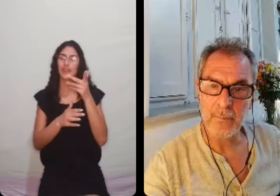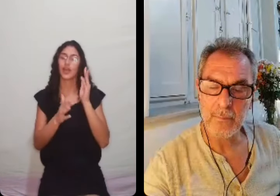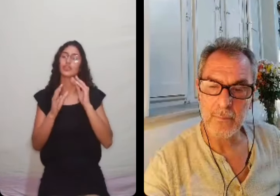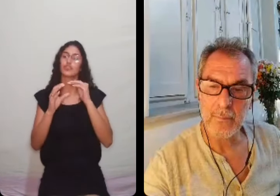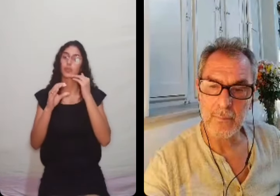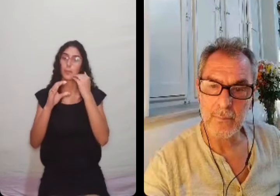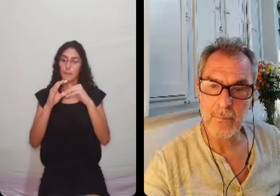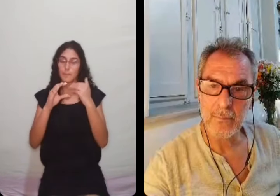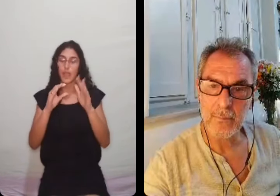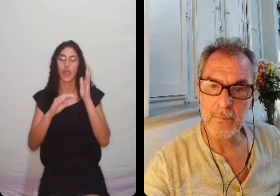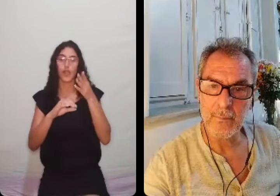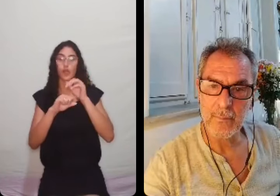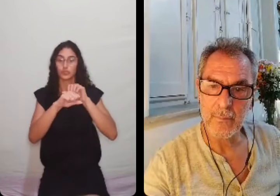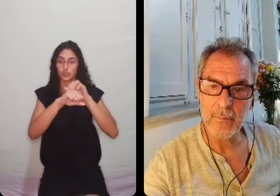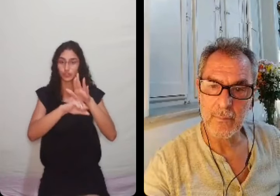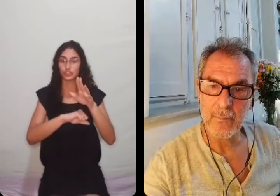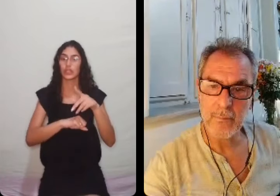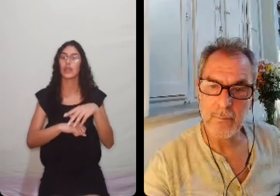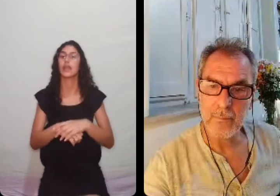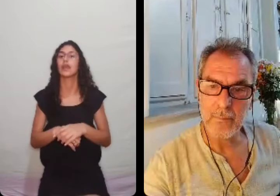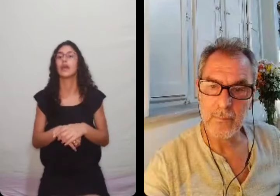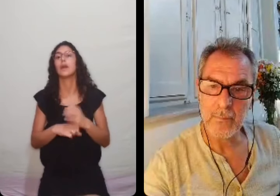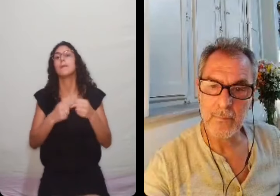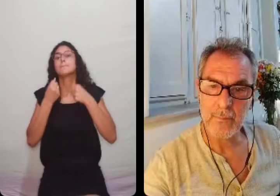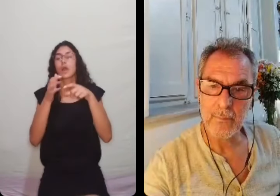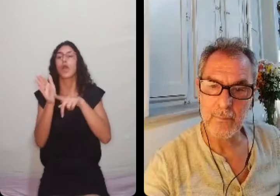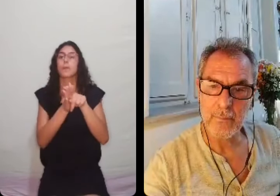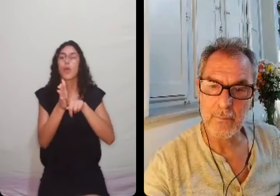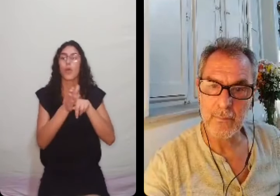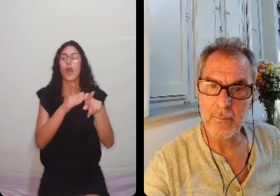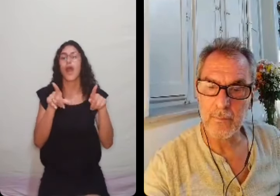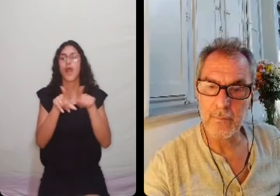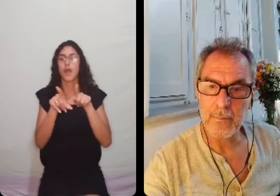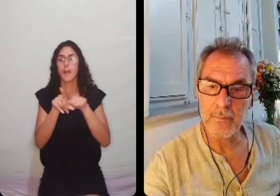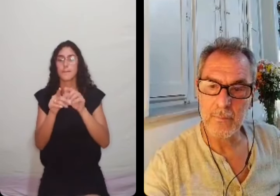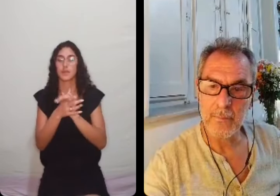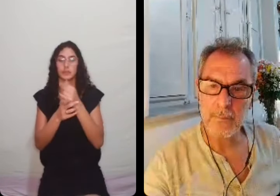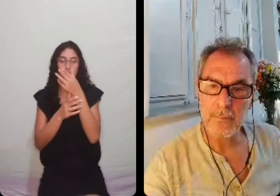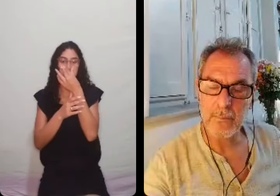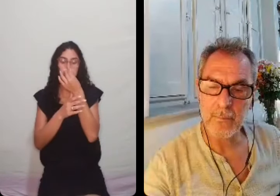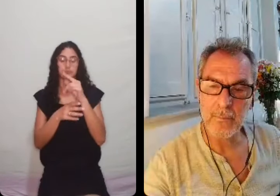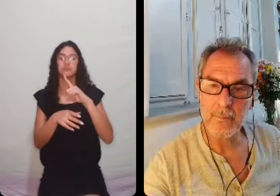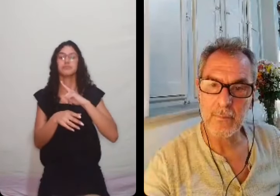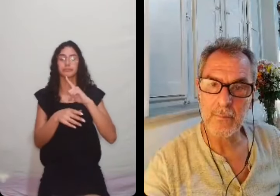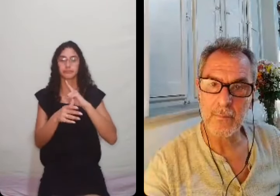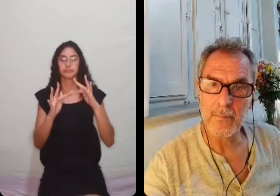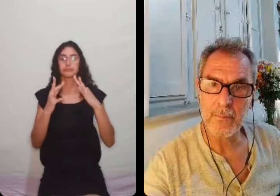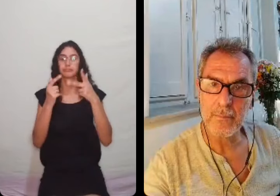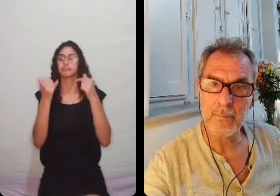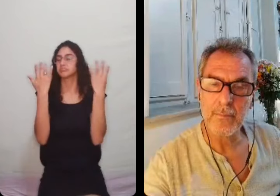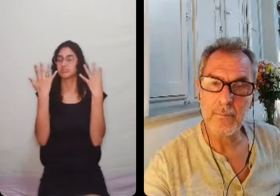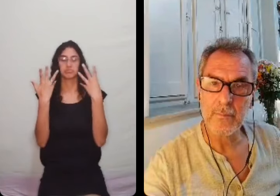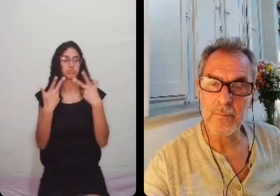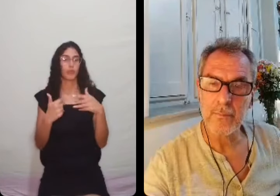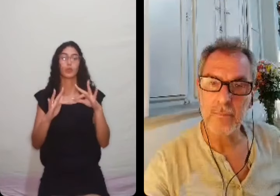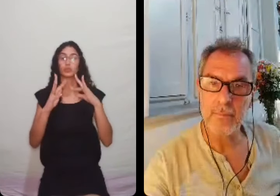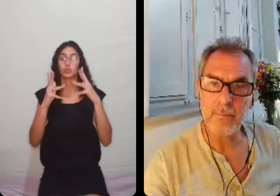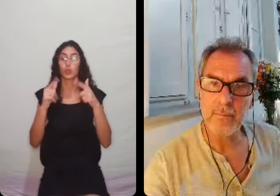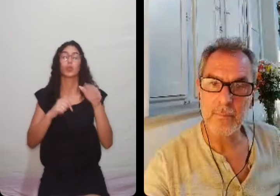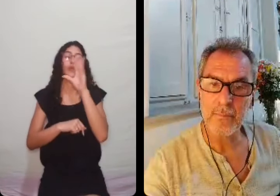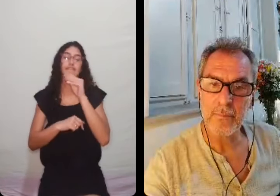de livros. Então, vocês podem buscar também. A bibliografia da Jussara. Que é incrível. Que ela fala desse trabalho